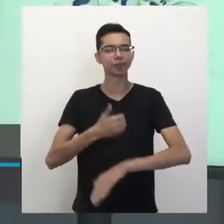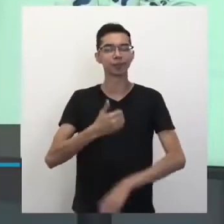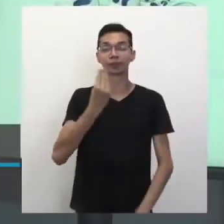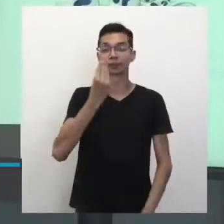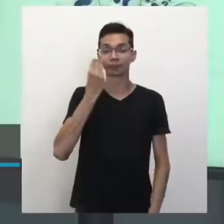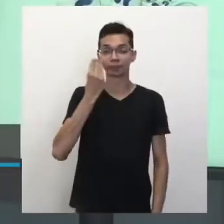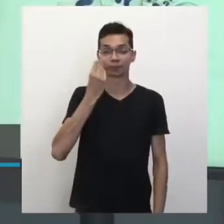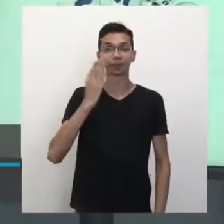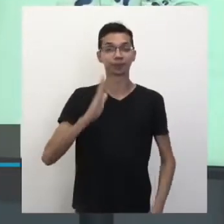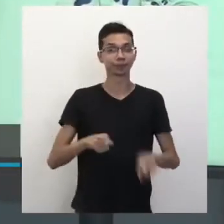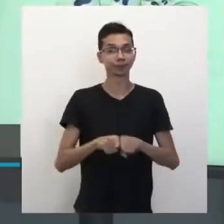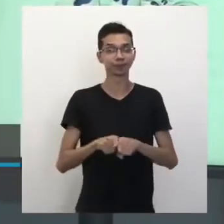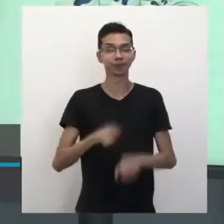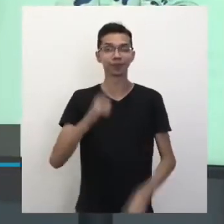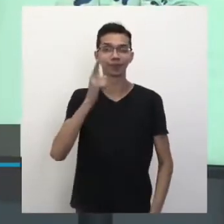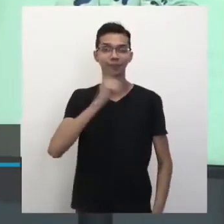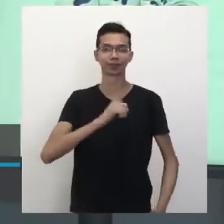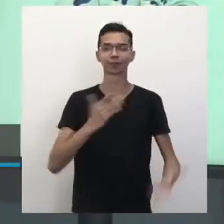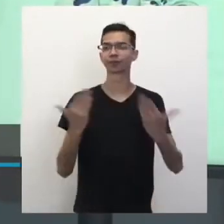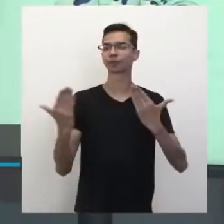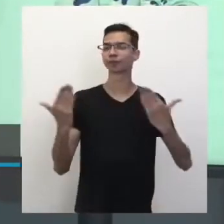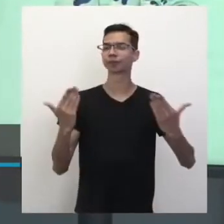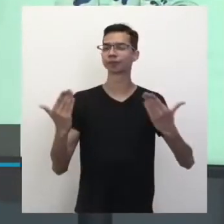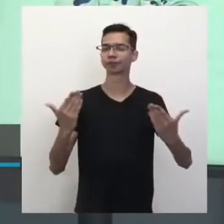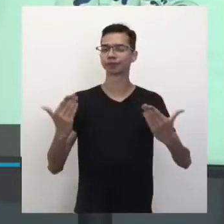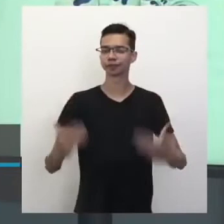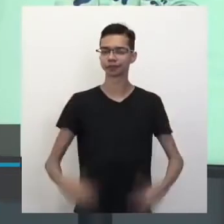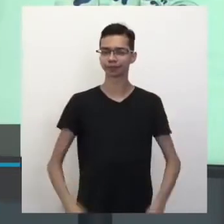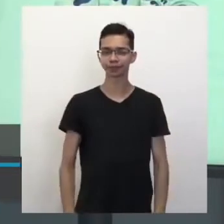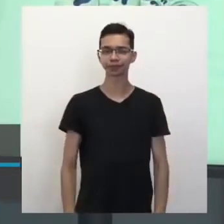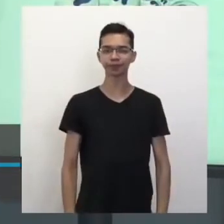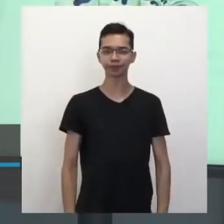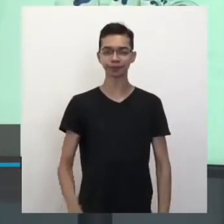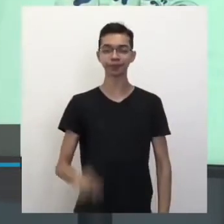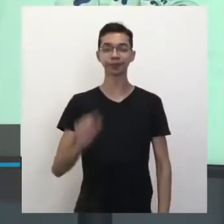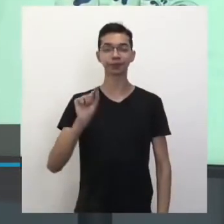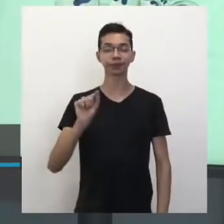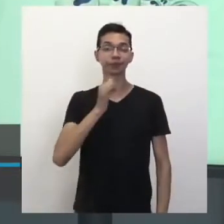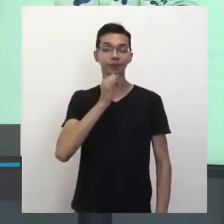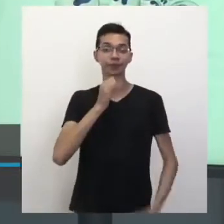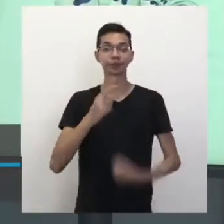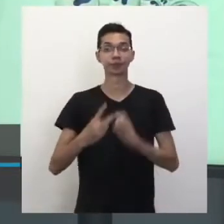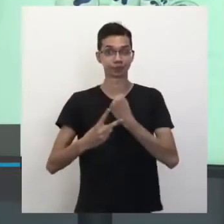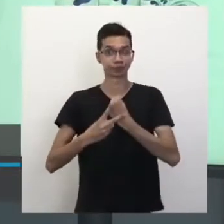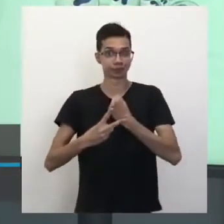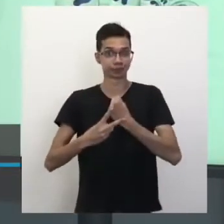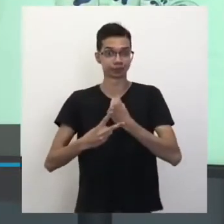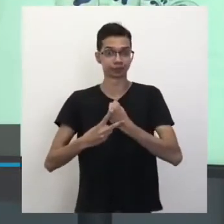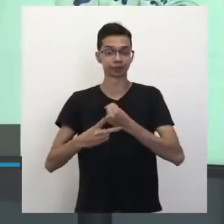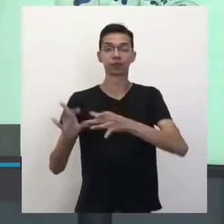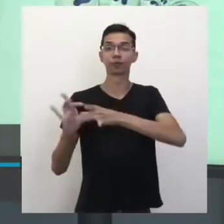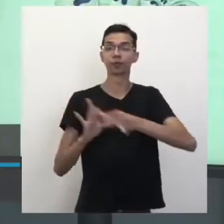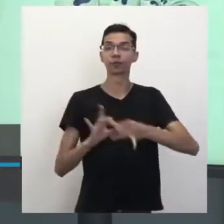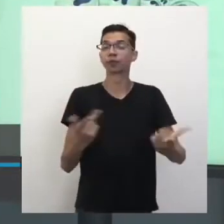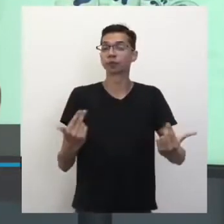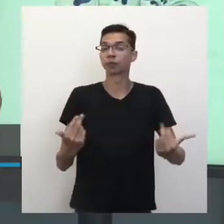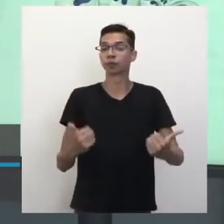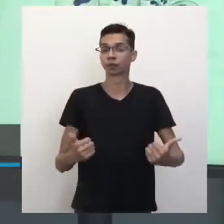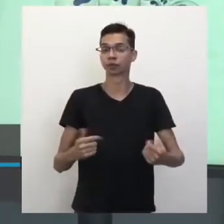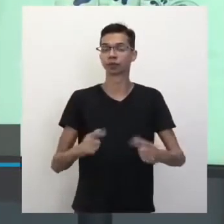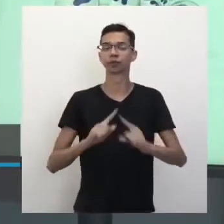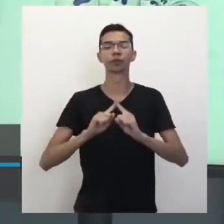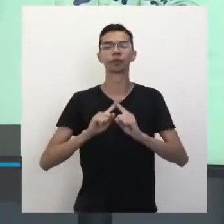até mesmo, né, fazer essa relação. São palavras verbos que no sentido aí, eles têm o mesmo contexto, mas eles